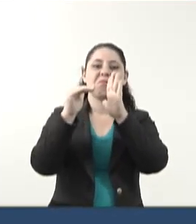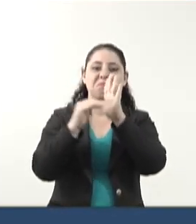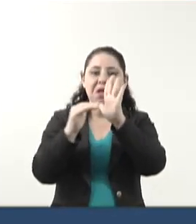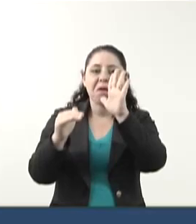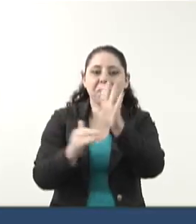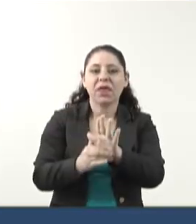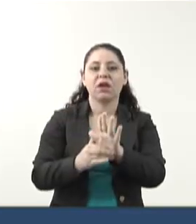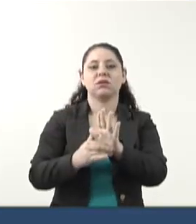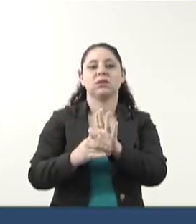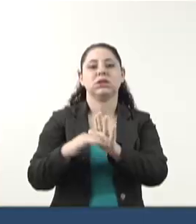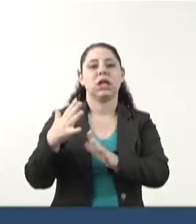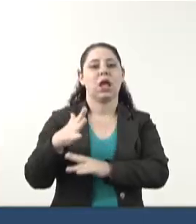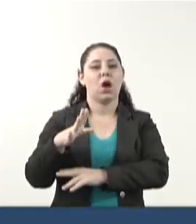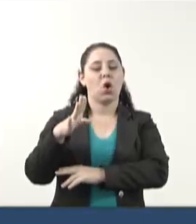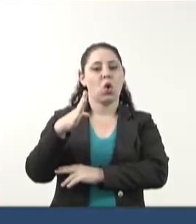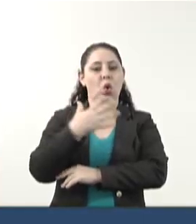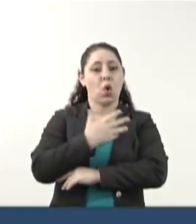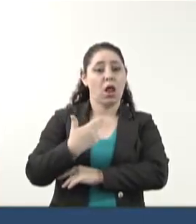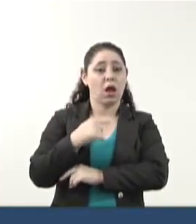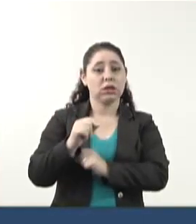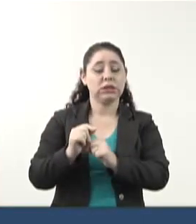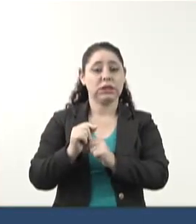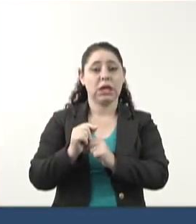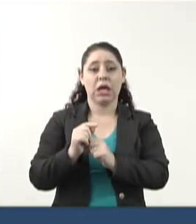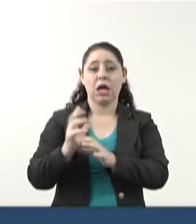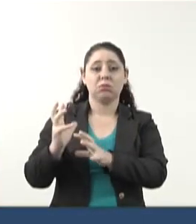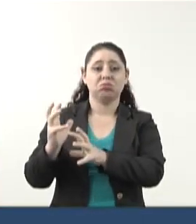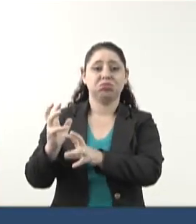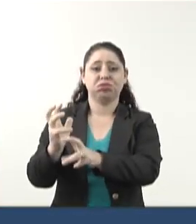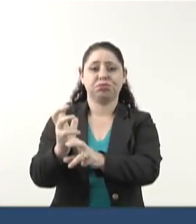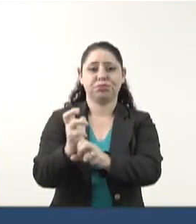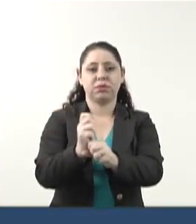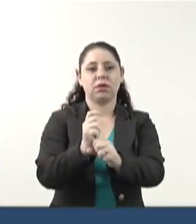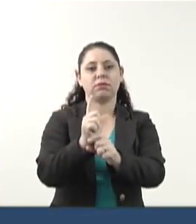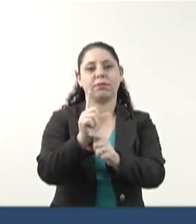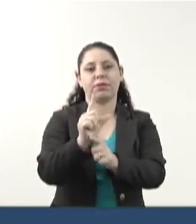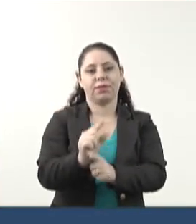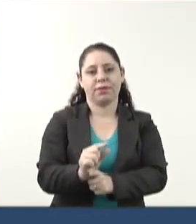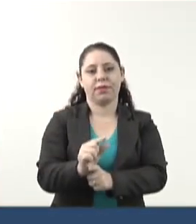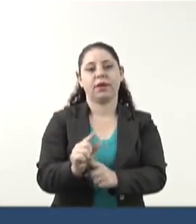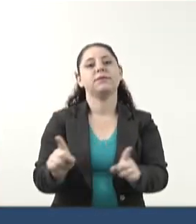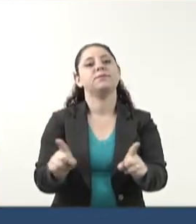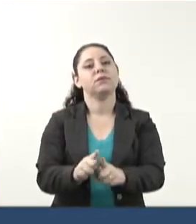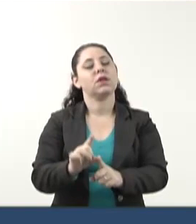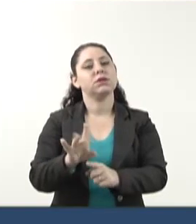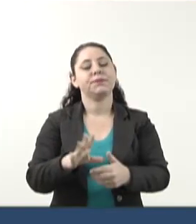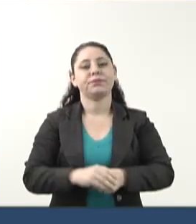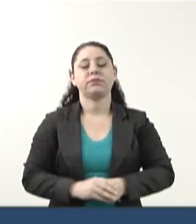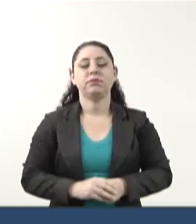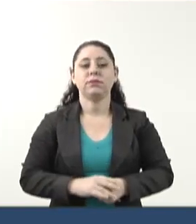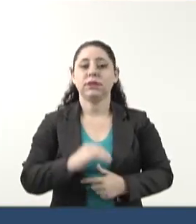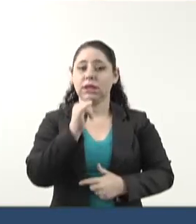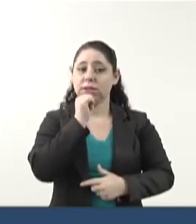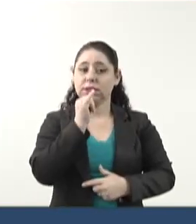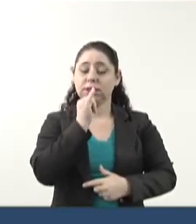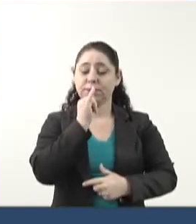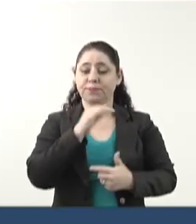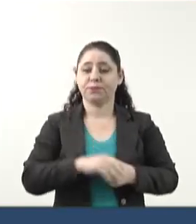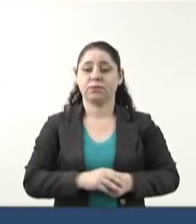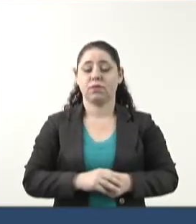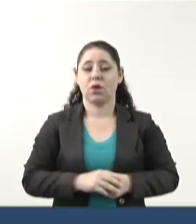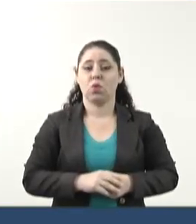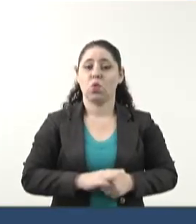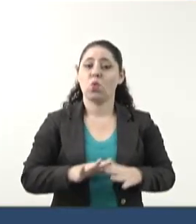boi, para entrar os governos em depressão de arrecadação. É só quando mexe com o setor